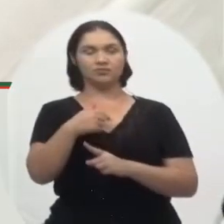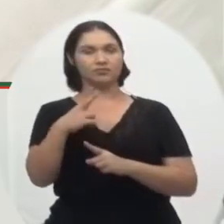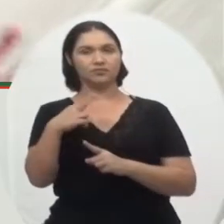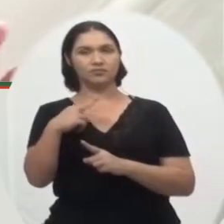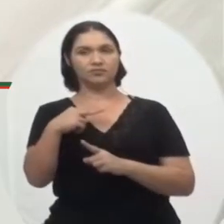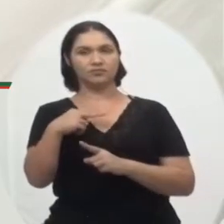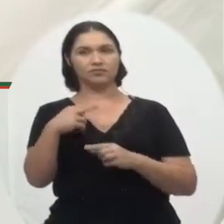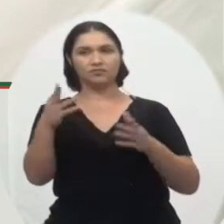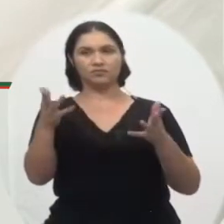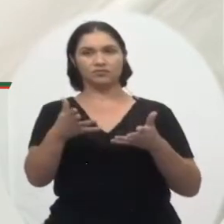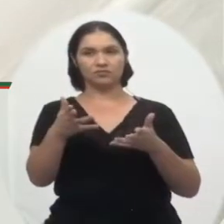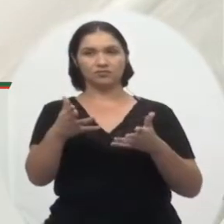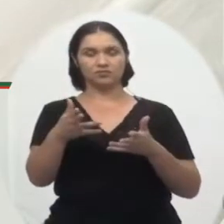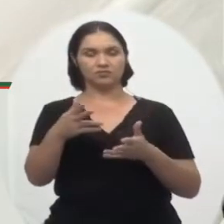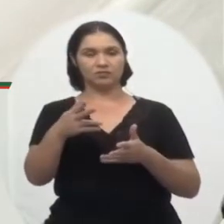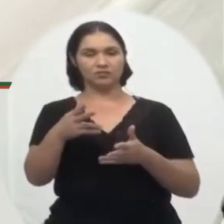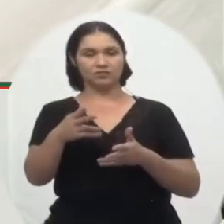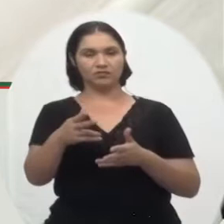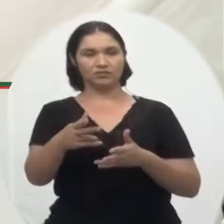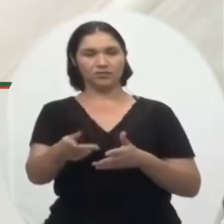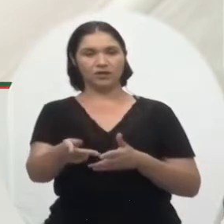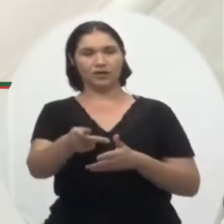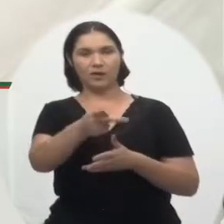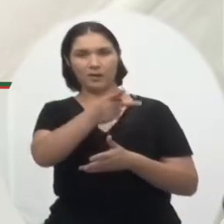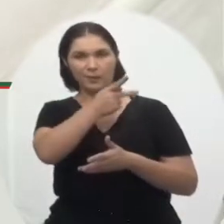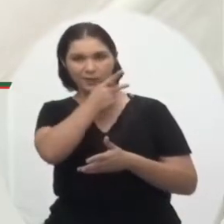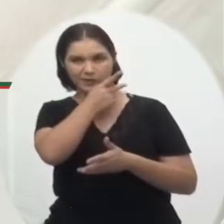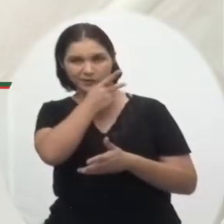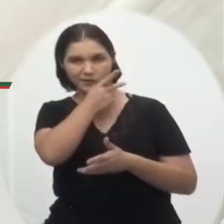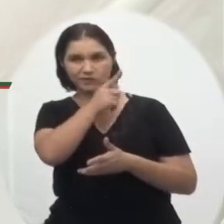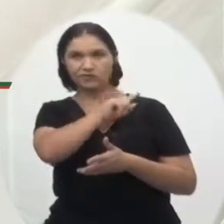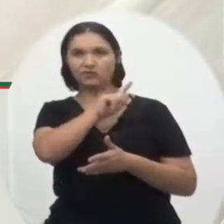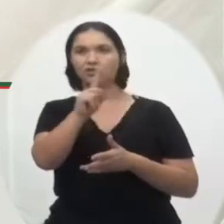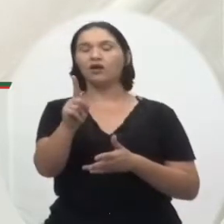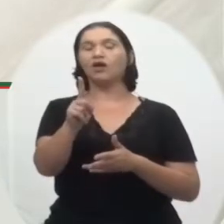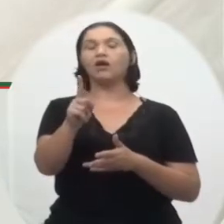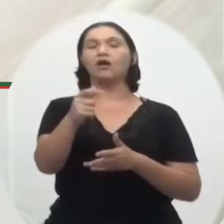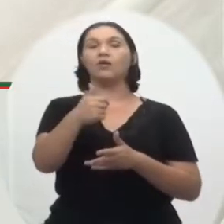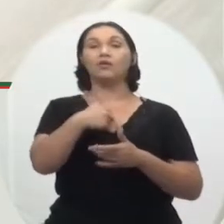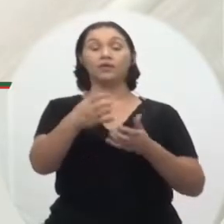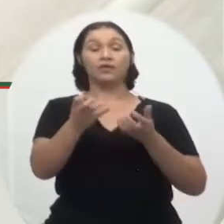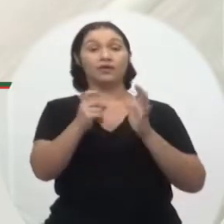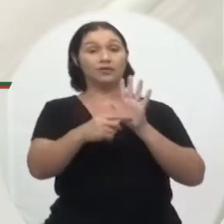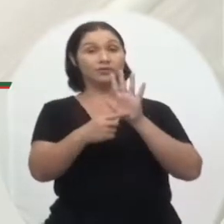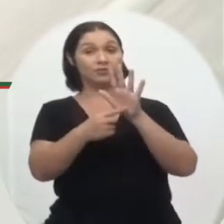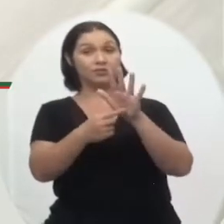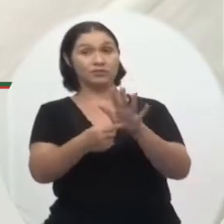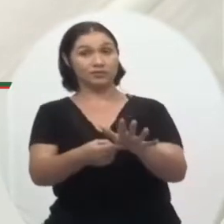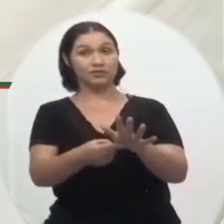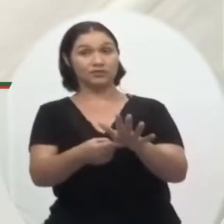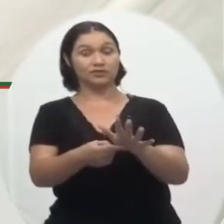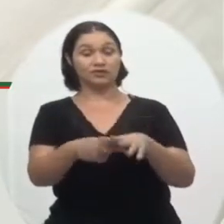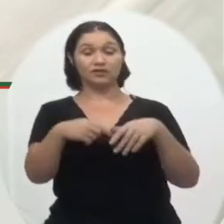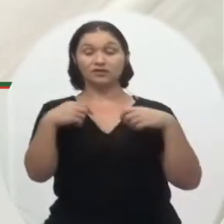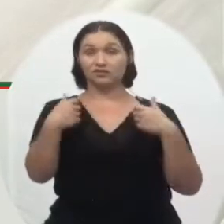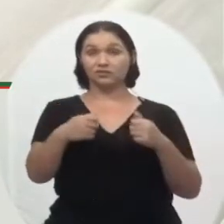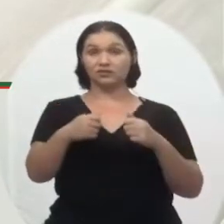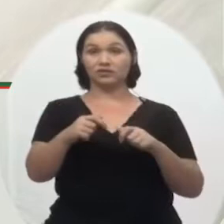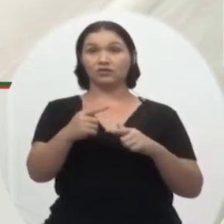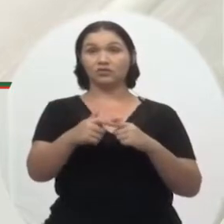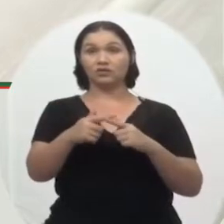venho aqui com bandeira partidária nem ideológica, eu prego o Estado necessário. Eu acho que onde o mercado não tem interesse, o Estado tem que se